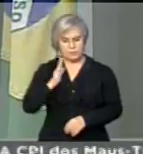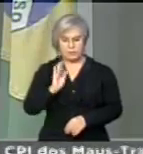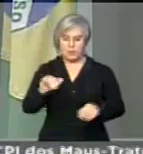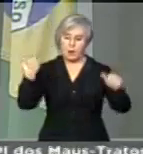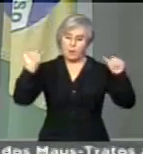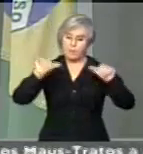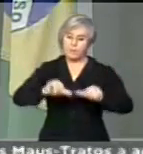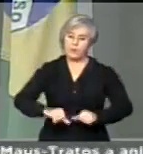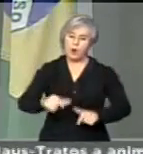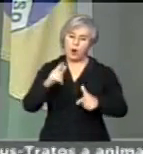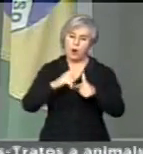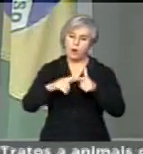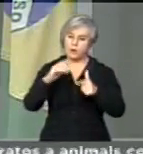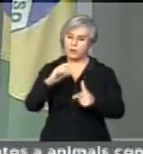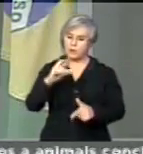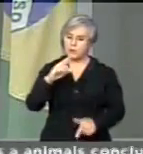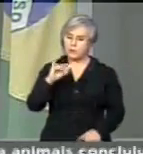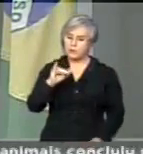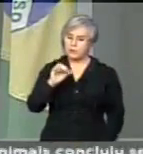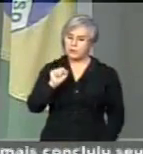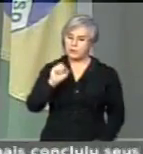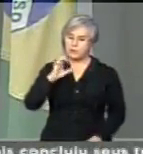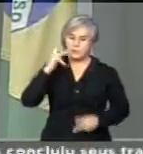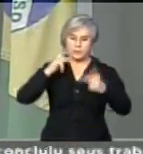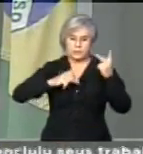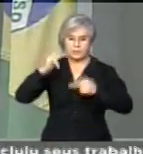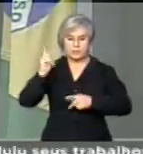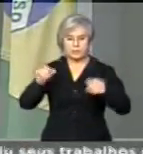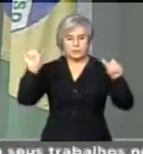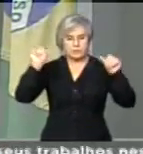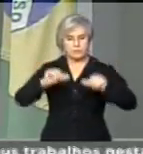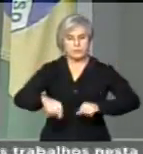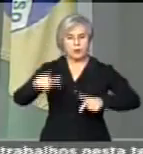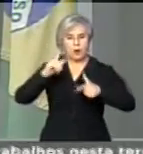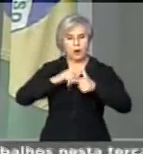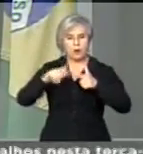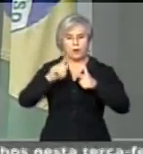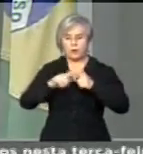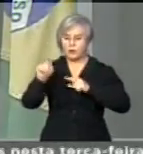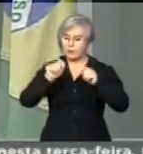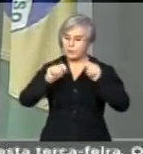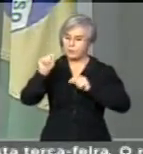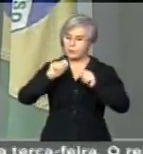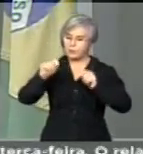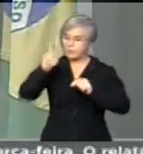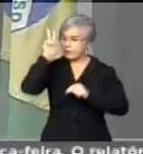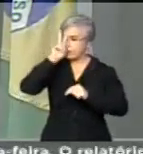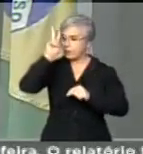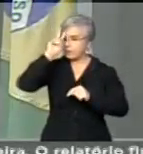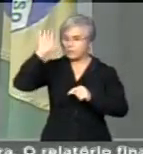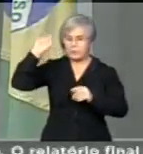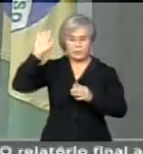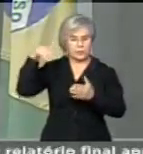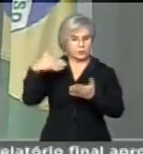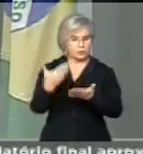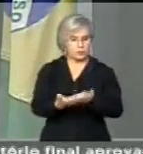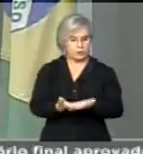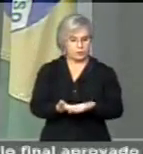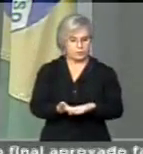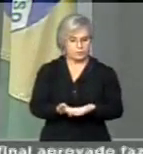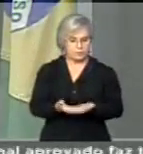grave crise política e a mais grave crise econômica da nossa história